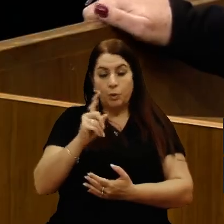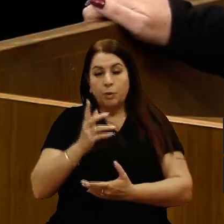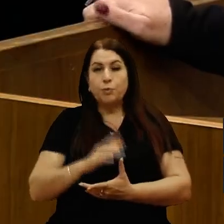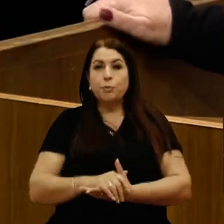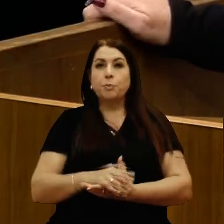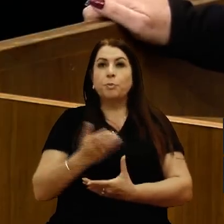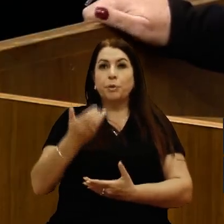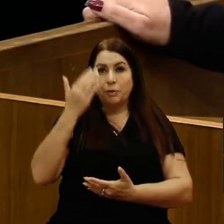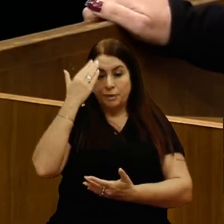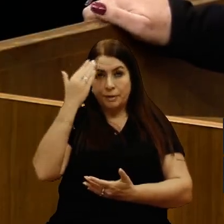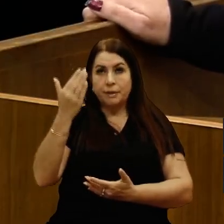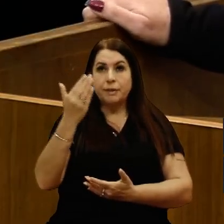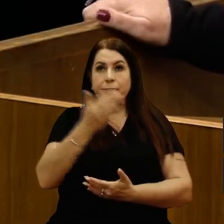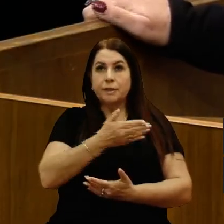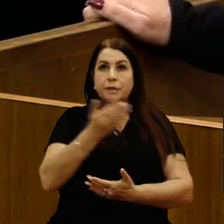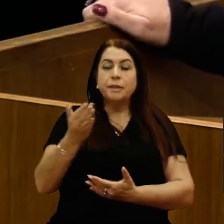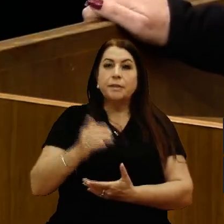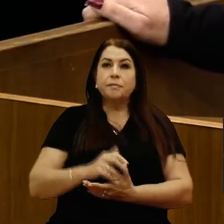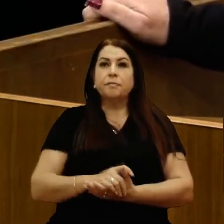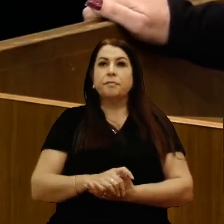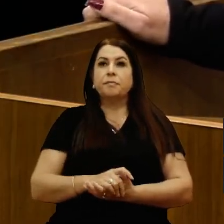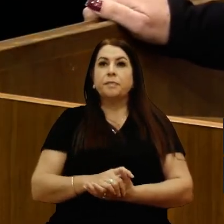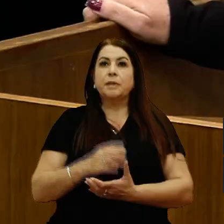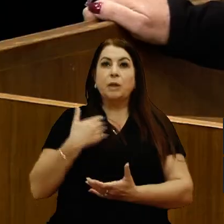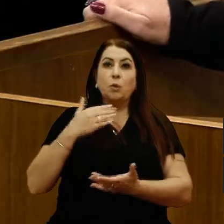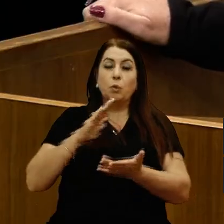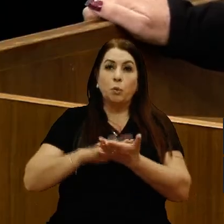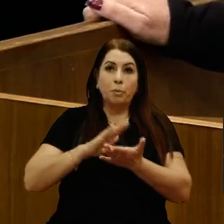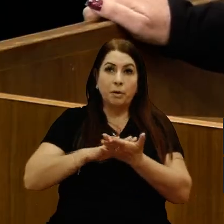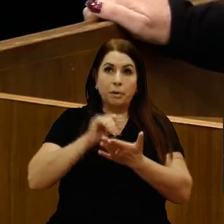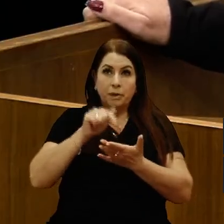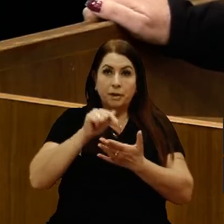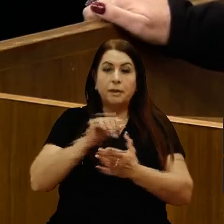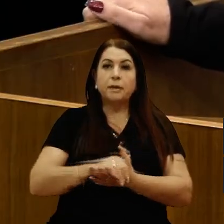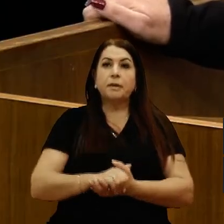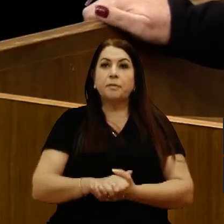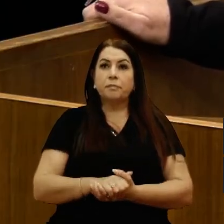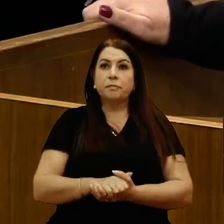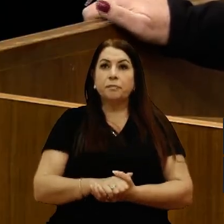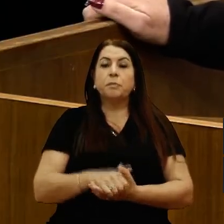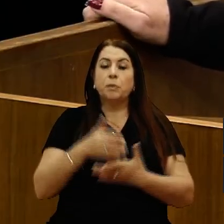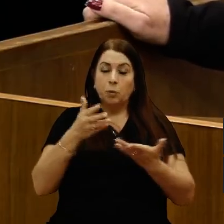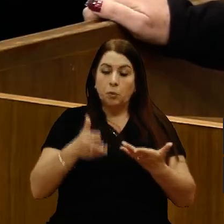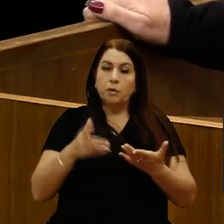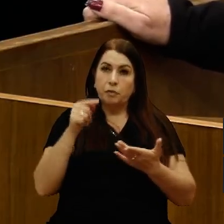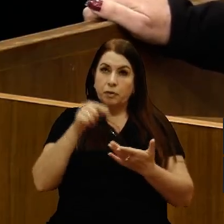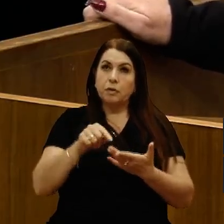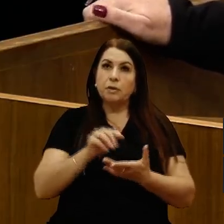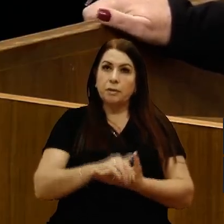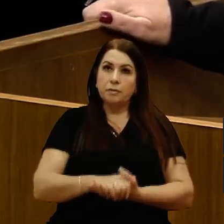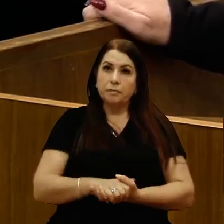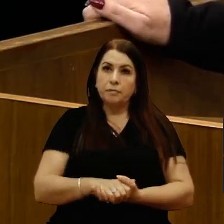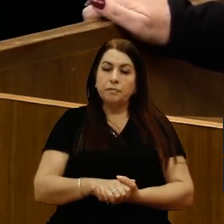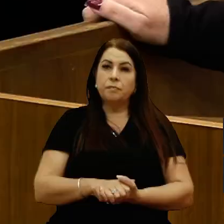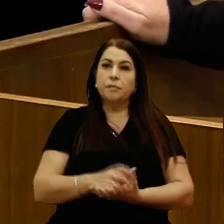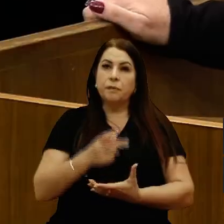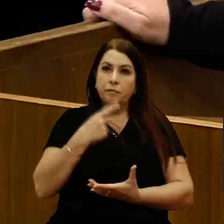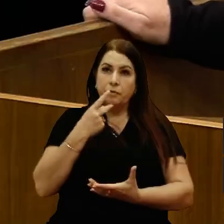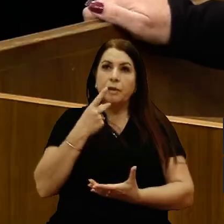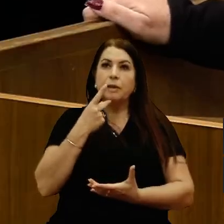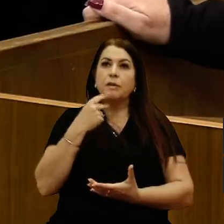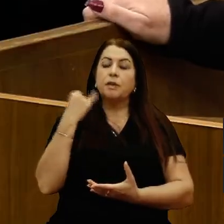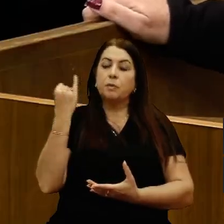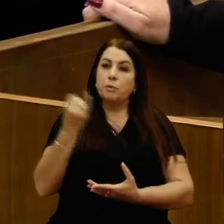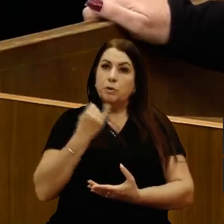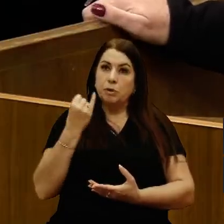quero agradecer, então, de tanto que eu cobrei aqui, mas agora eu venho aqui, então, dizer que foi